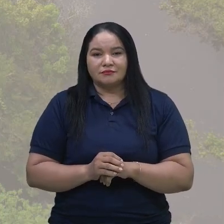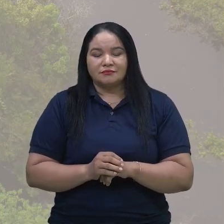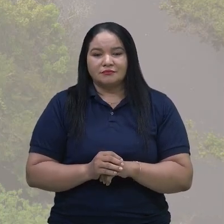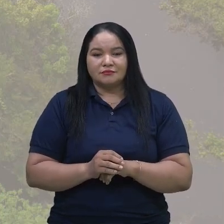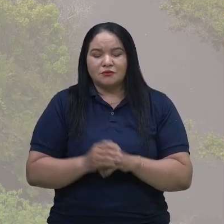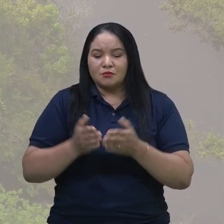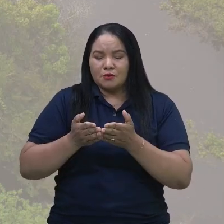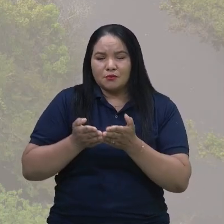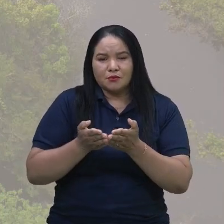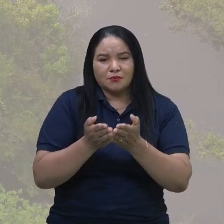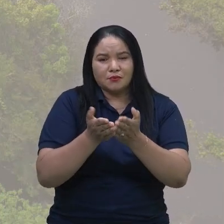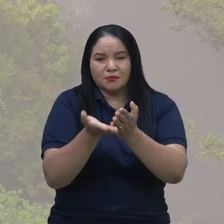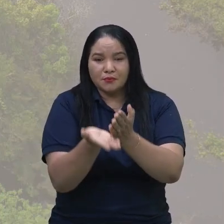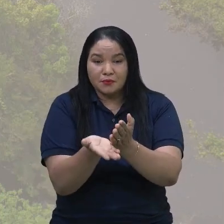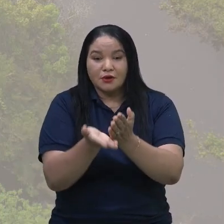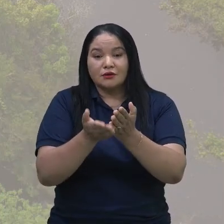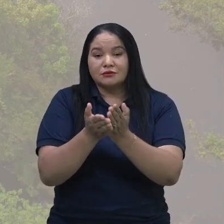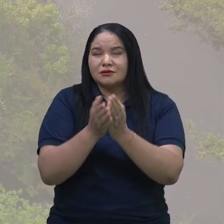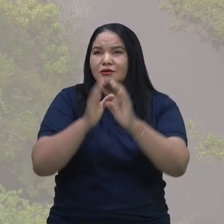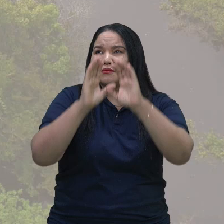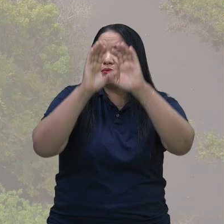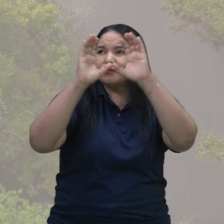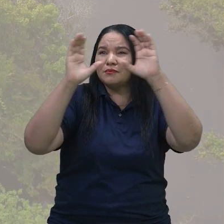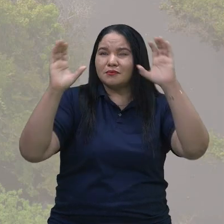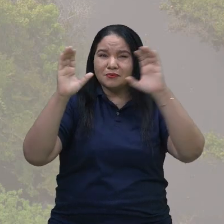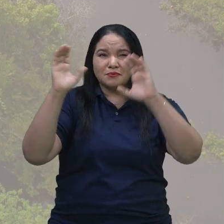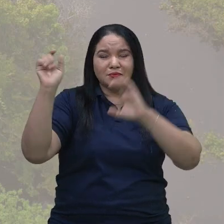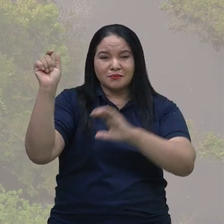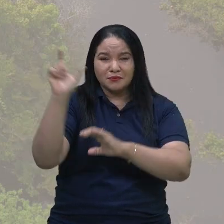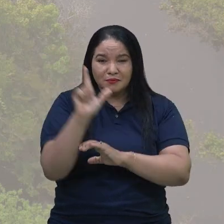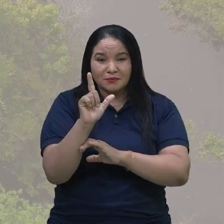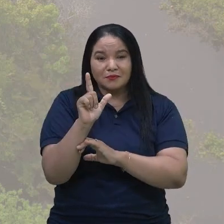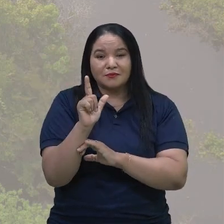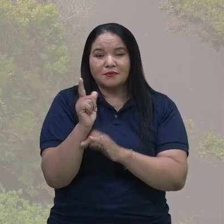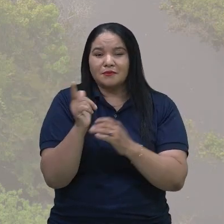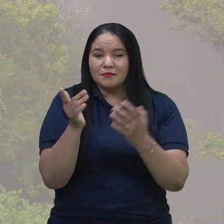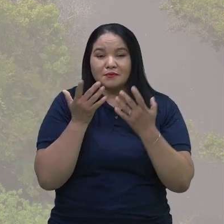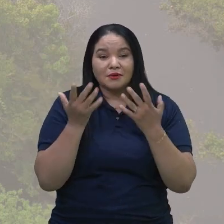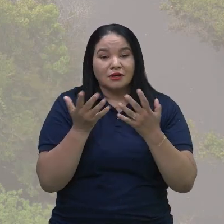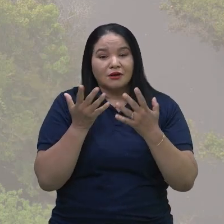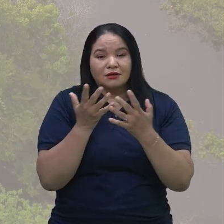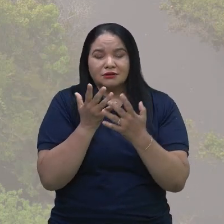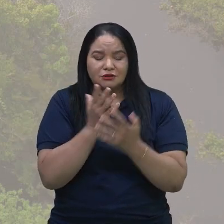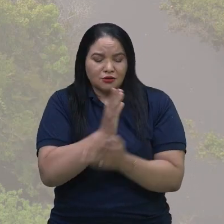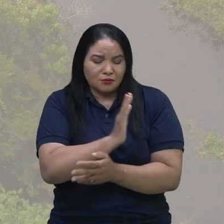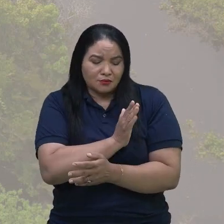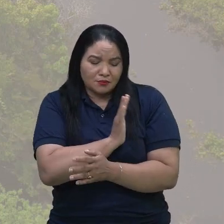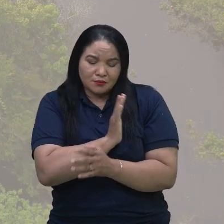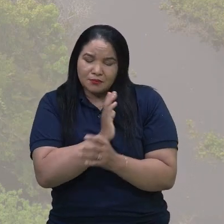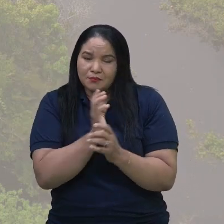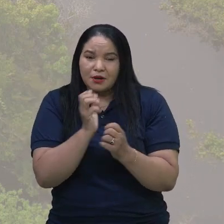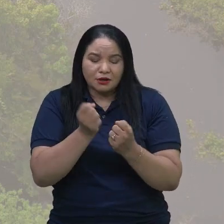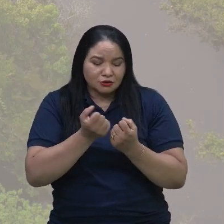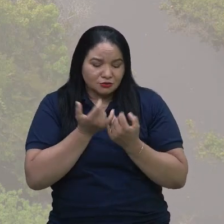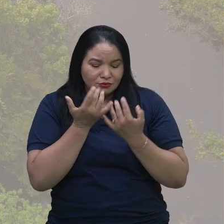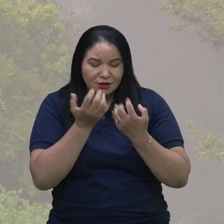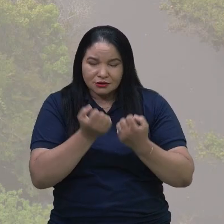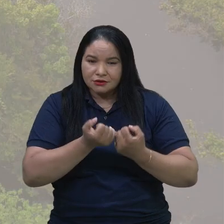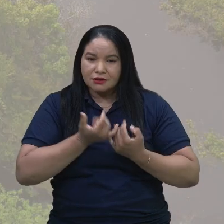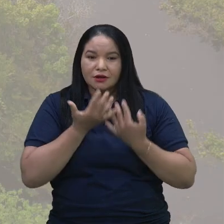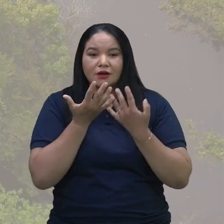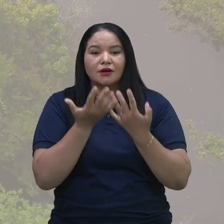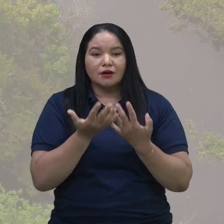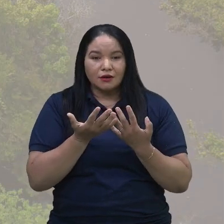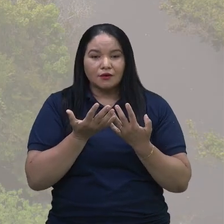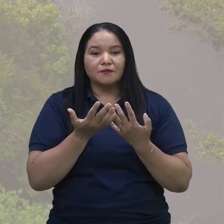O barco racha, o céu é brasão. E o coração pede